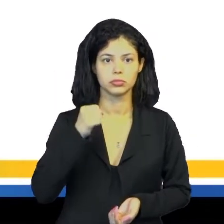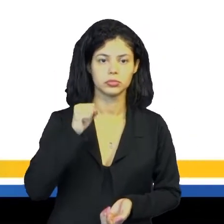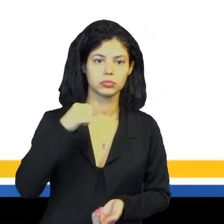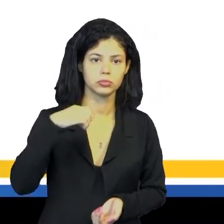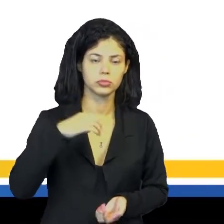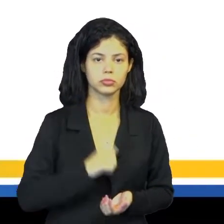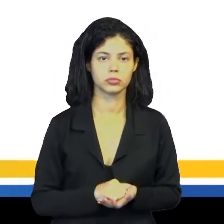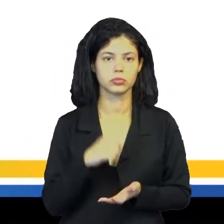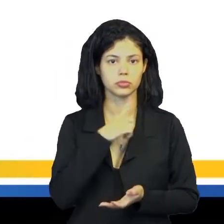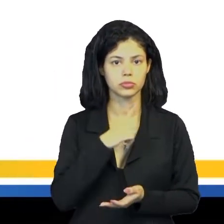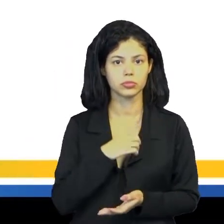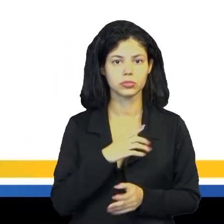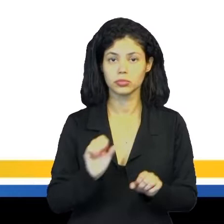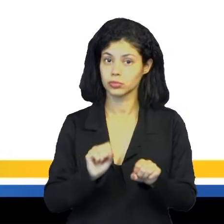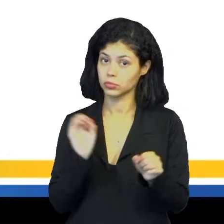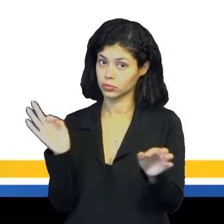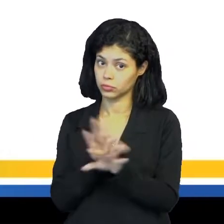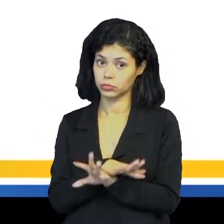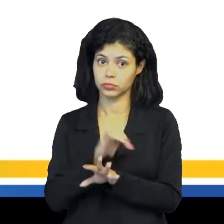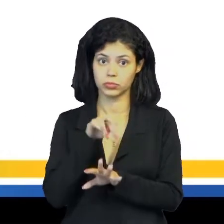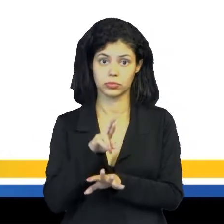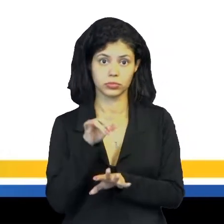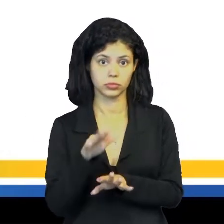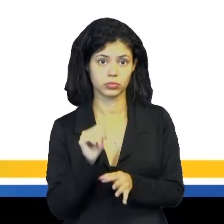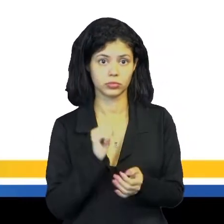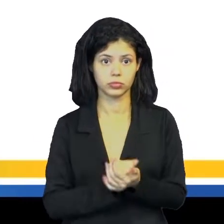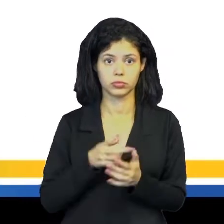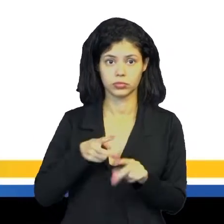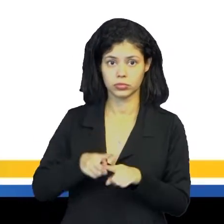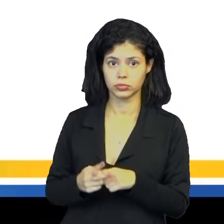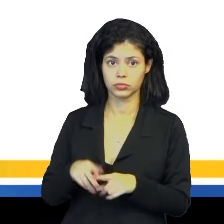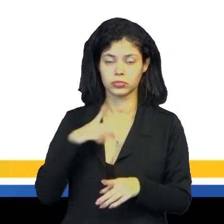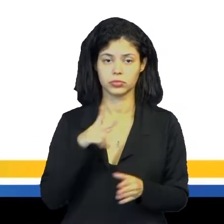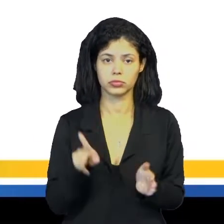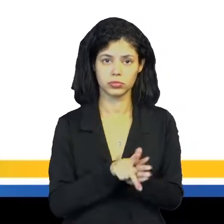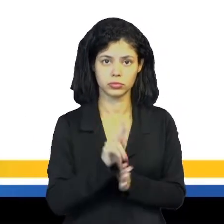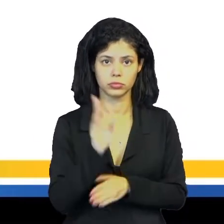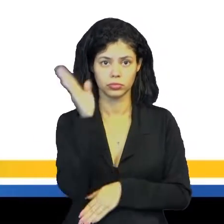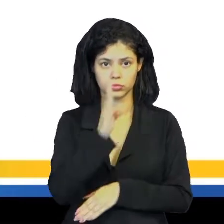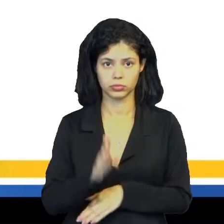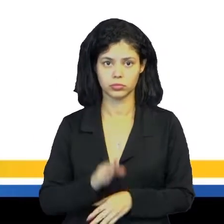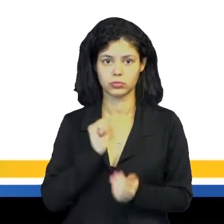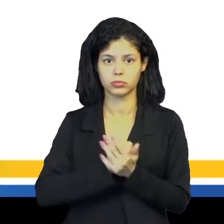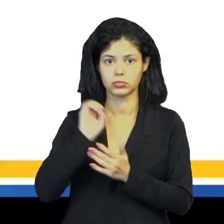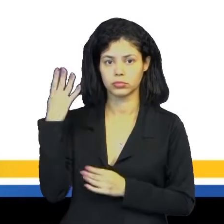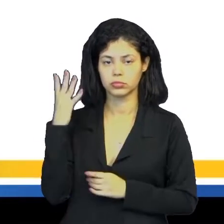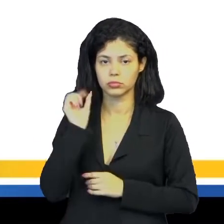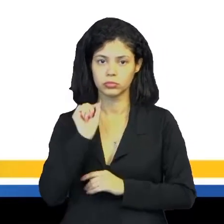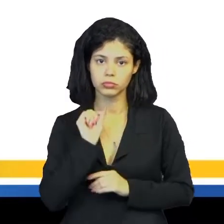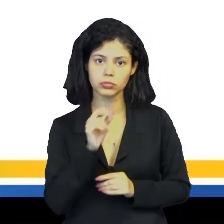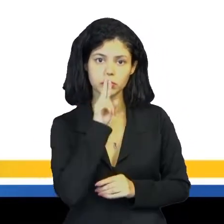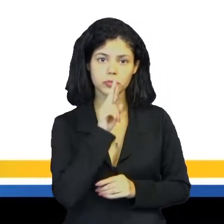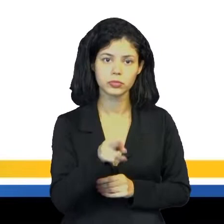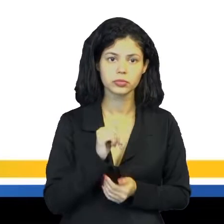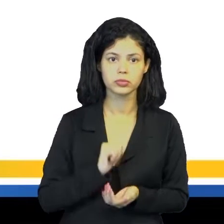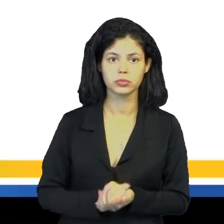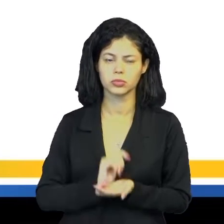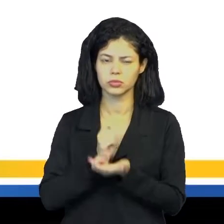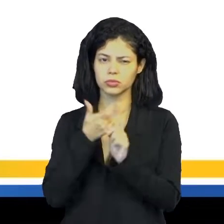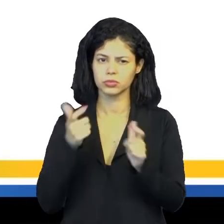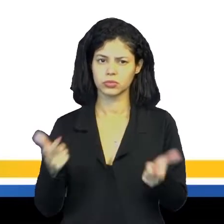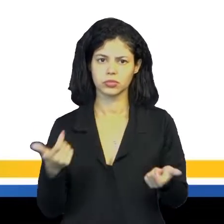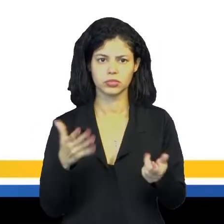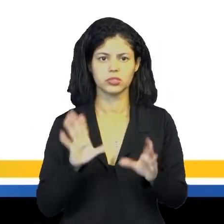e resulta com a derrubada da monarquia e na instauração da República no Brasil. Esse acontecimento foi resultado de um